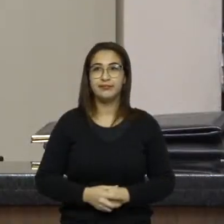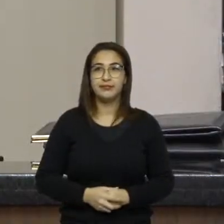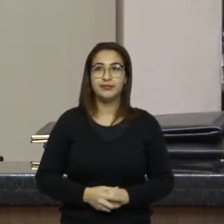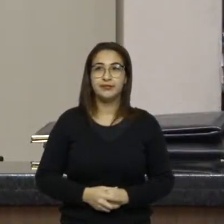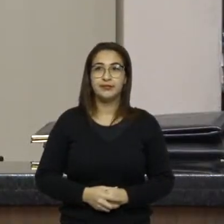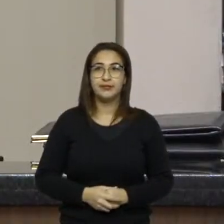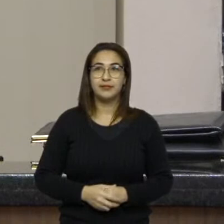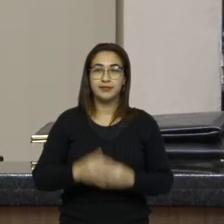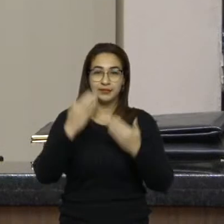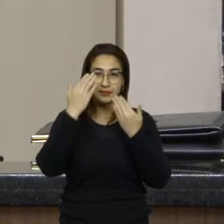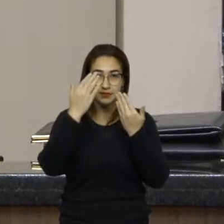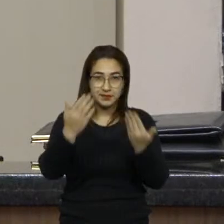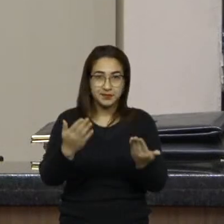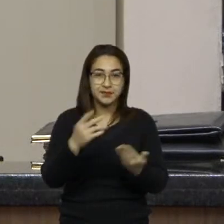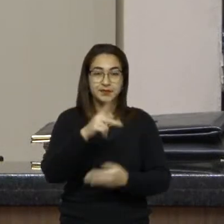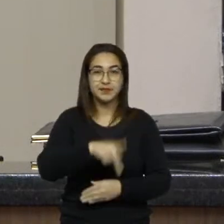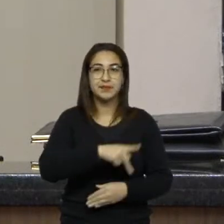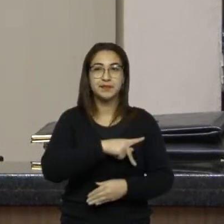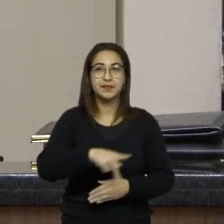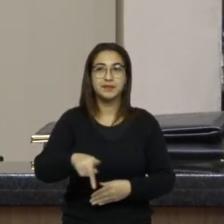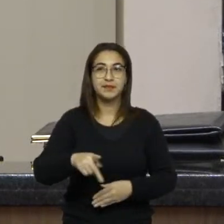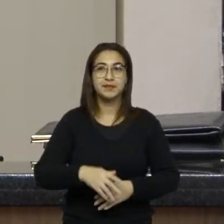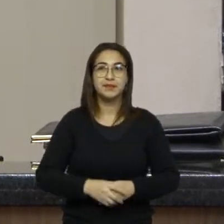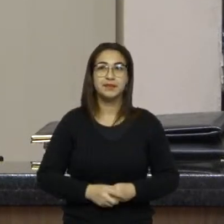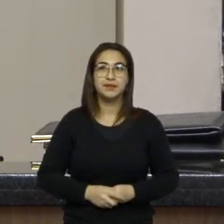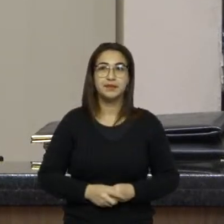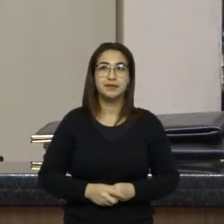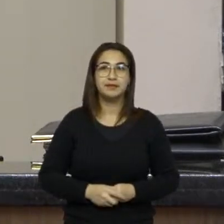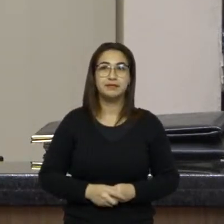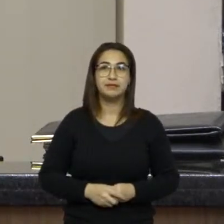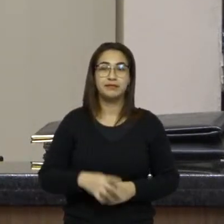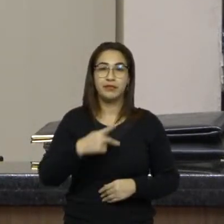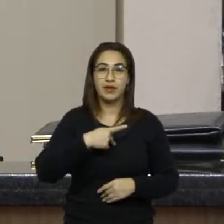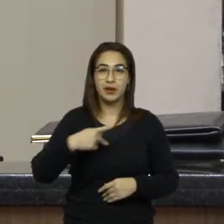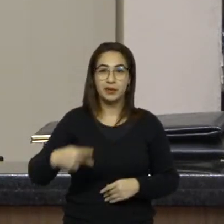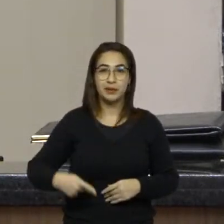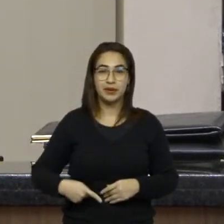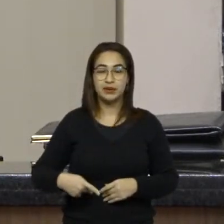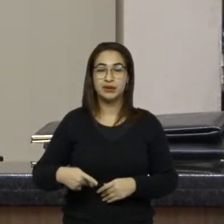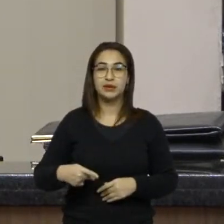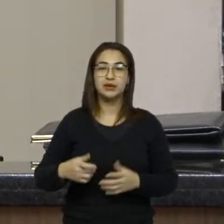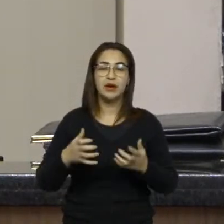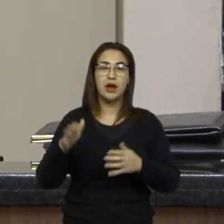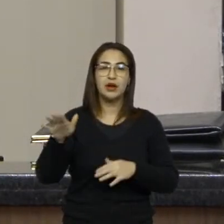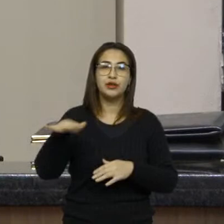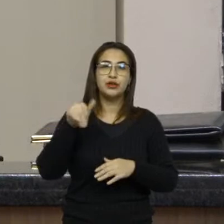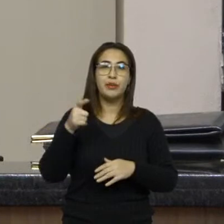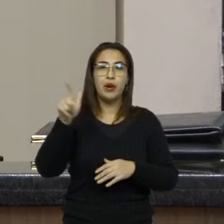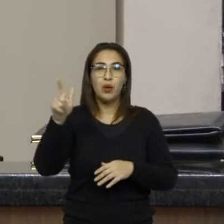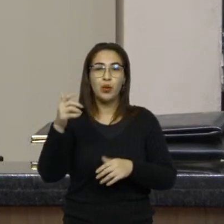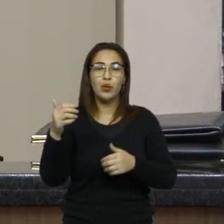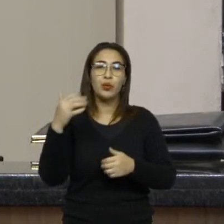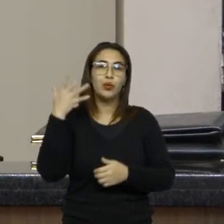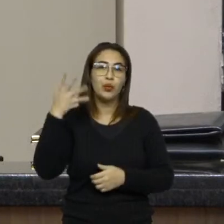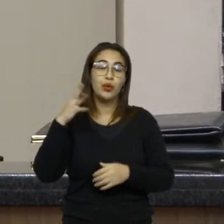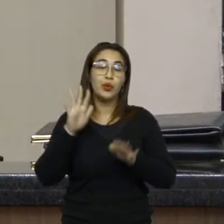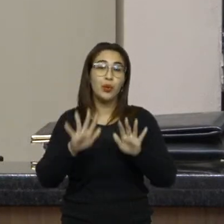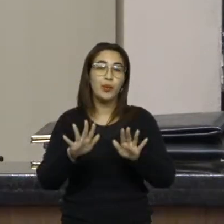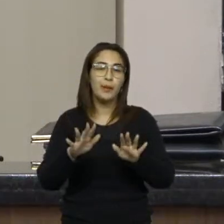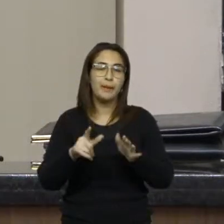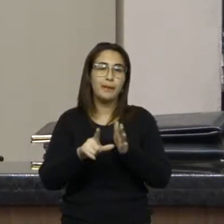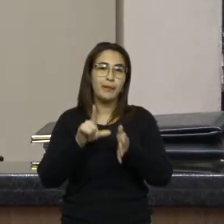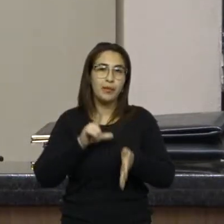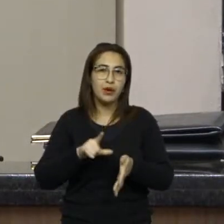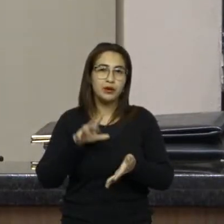senhor deputado Padre Pedro Baduceira. Essa é a presidência, antes de chamar o próximo orador, quer fazer um registro especial, que está com a